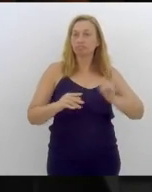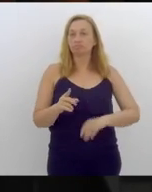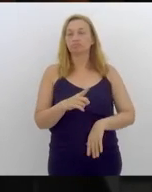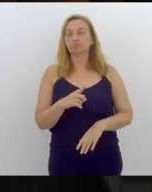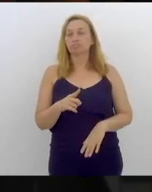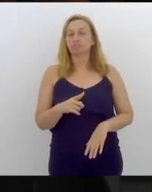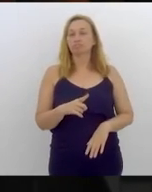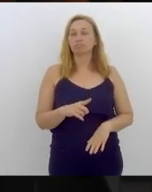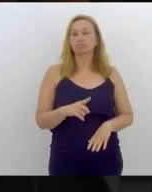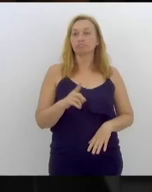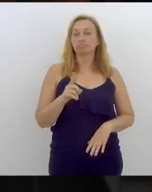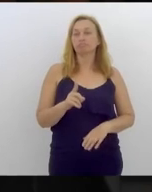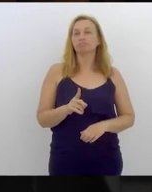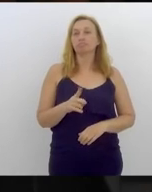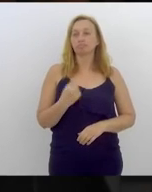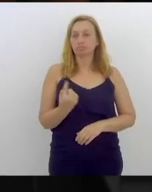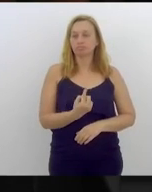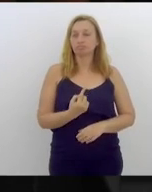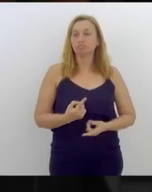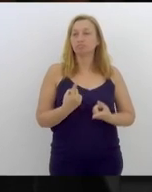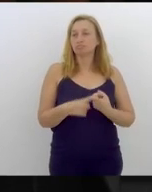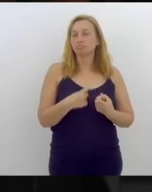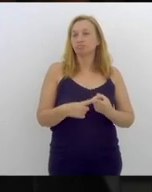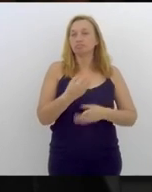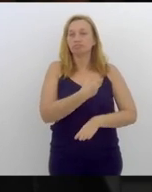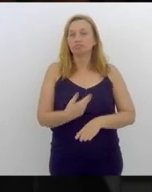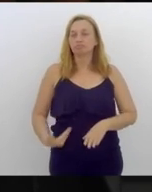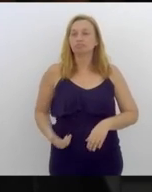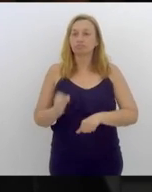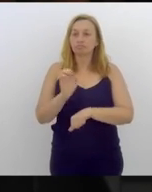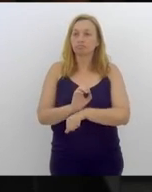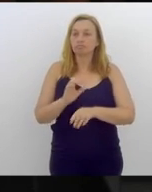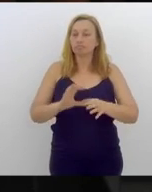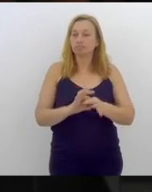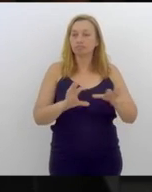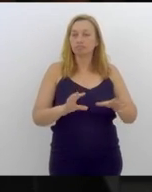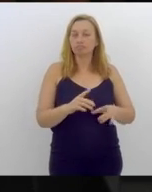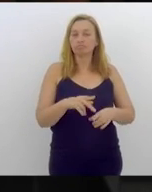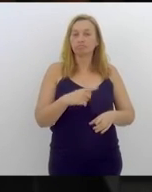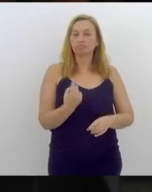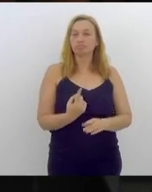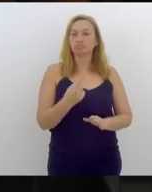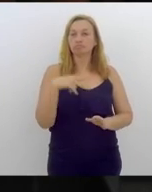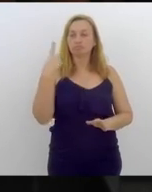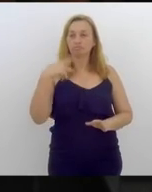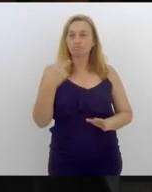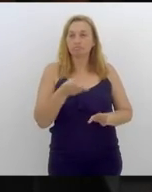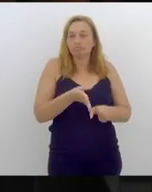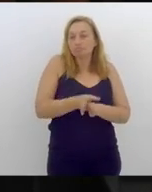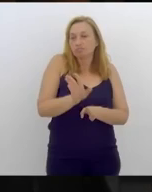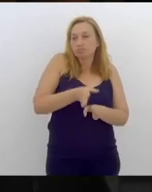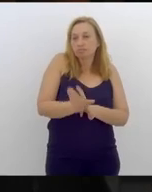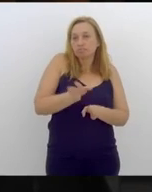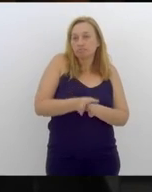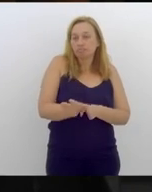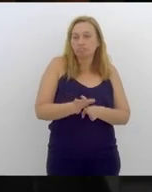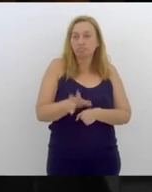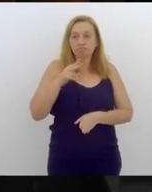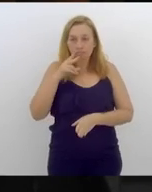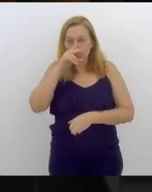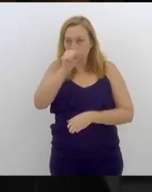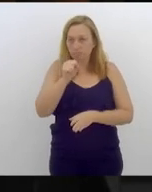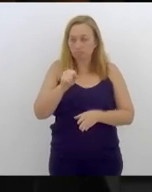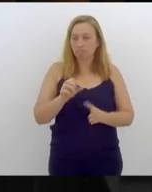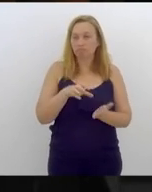porque o governo do estado tá abrindo mão de uma política que Oriente o fortalecimento das redes